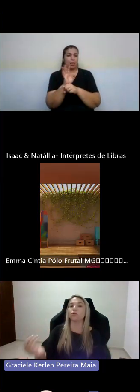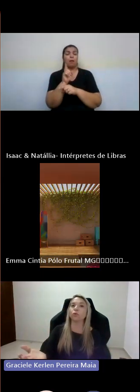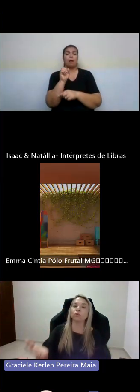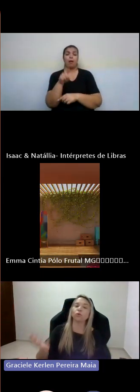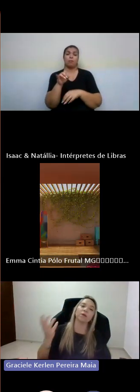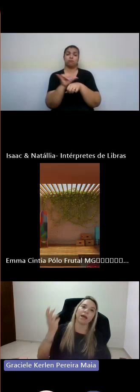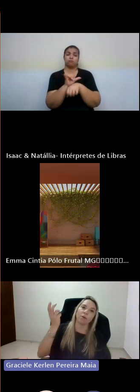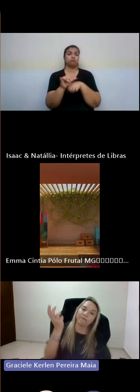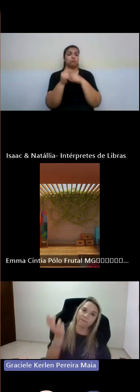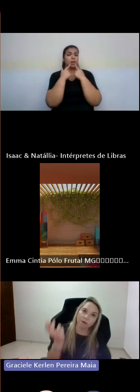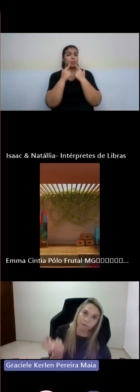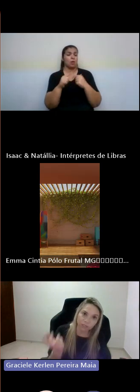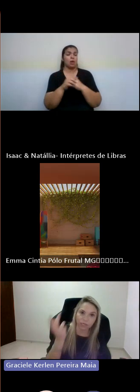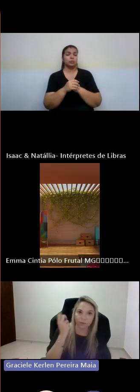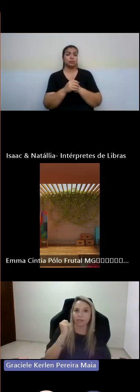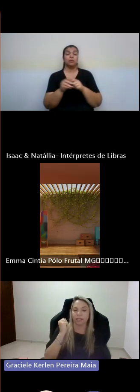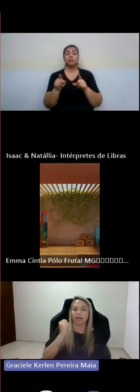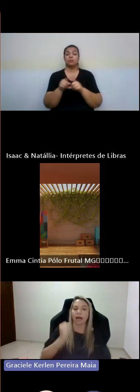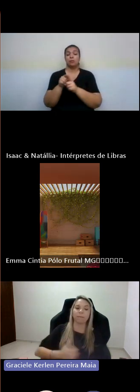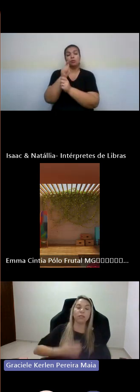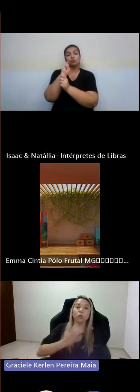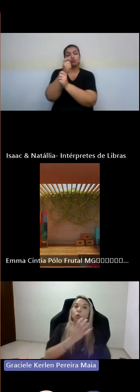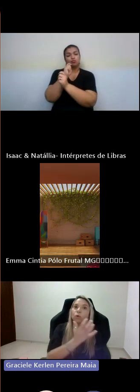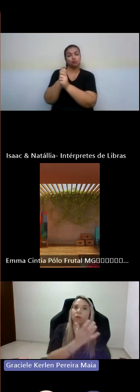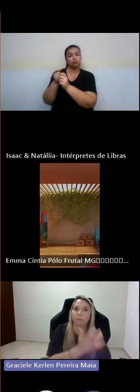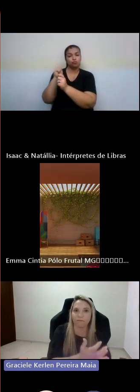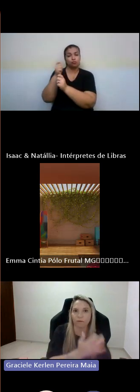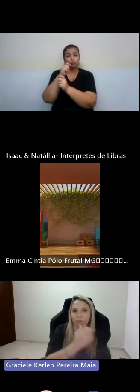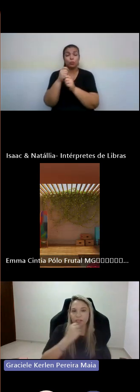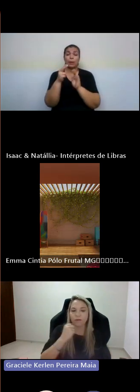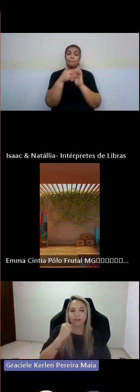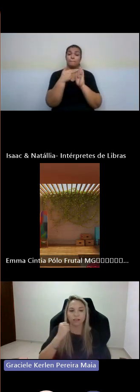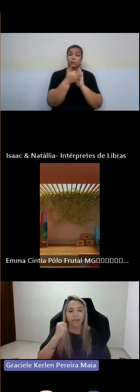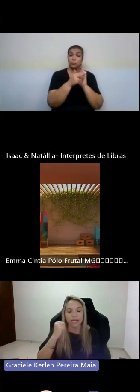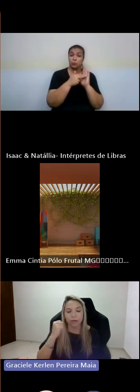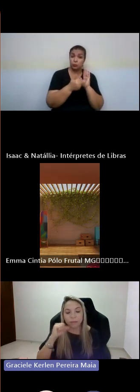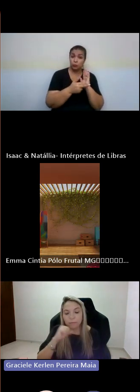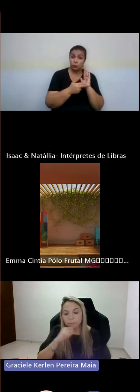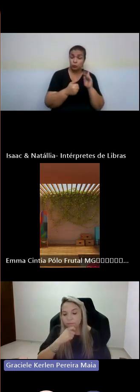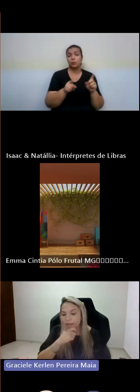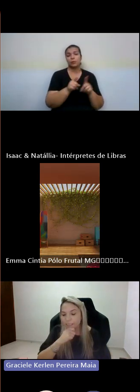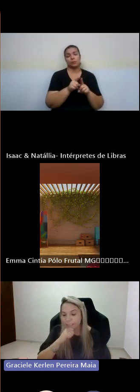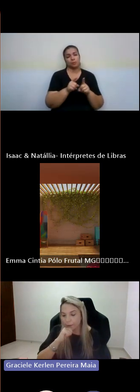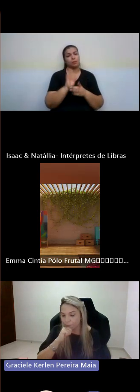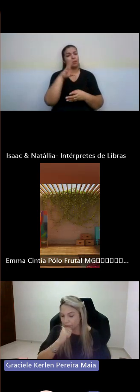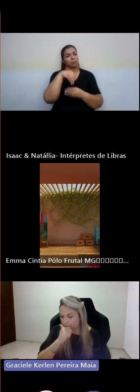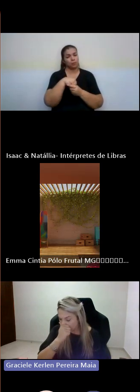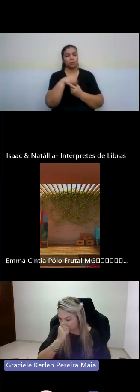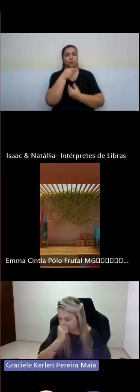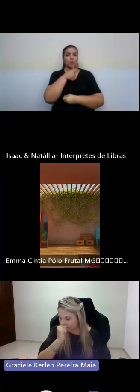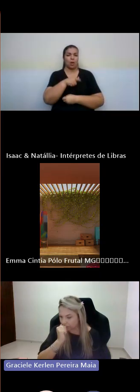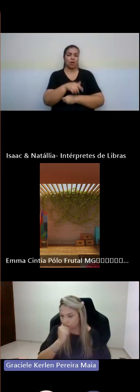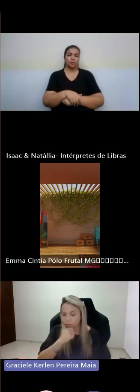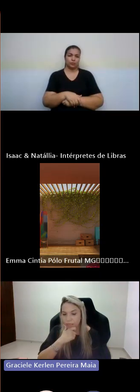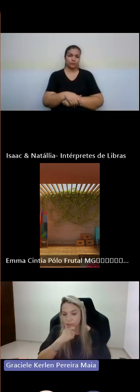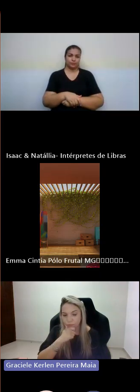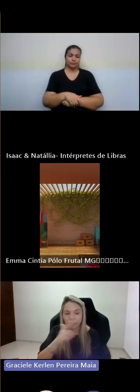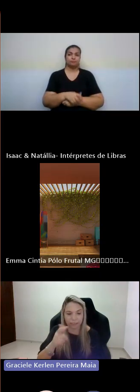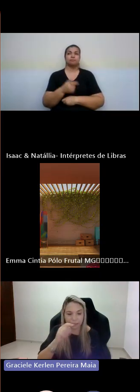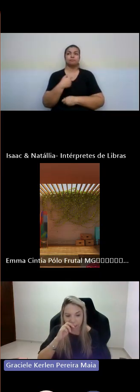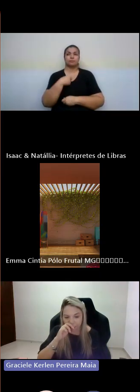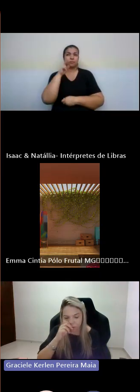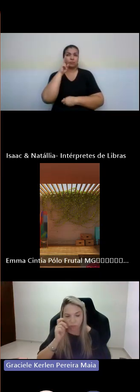A escultura é uma forma de linguagem. A pintura é uma forma de linguagem. Eu lembro uma vez, quando eu estava